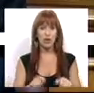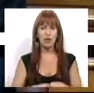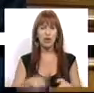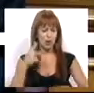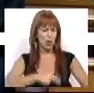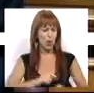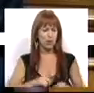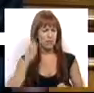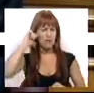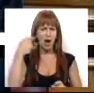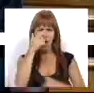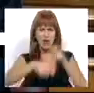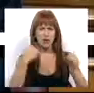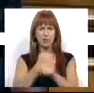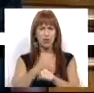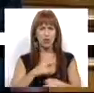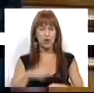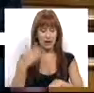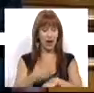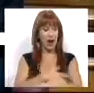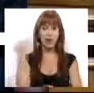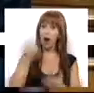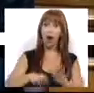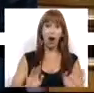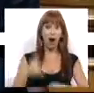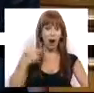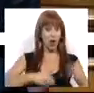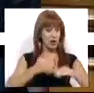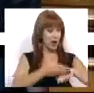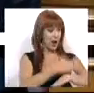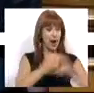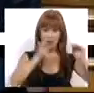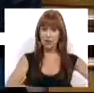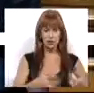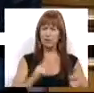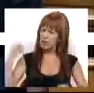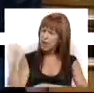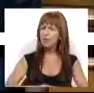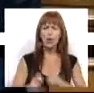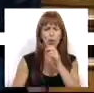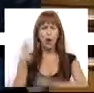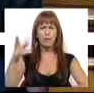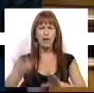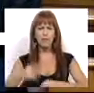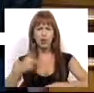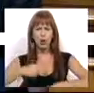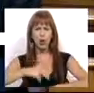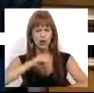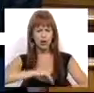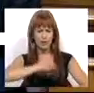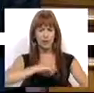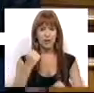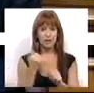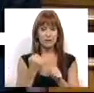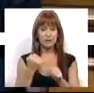abusivo corte, para além de atingir os trabalhadores que estiveram isentos dos cortes anteriores, impõe ainda um aumento nos cortes dos trabalhadores